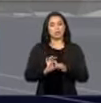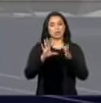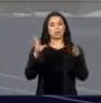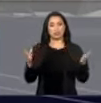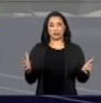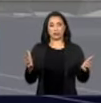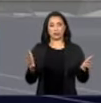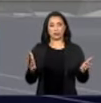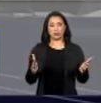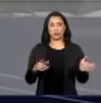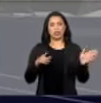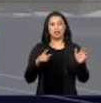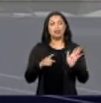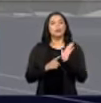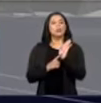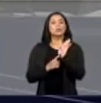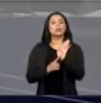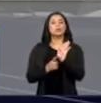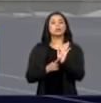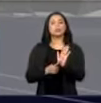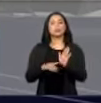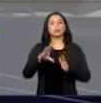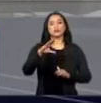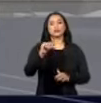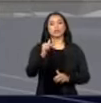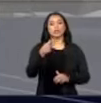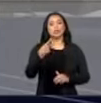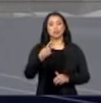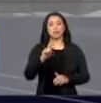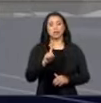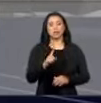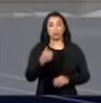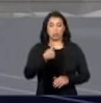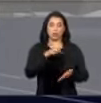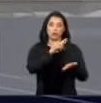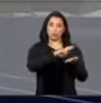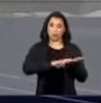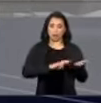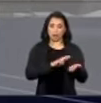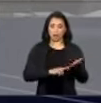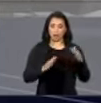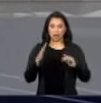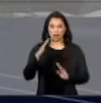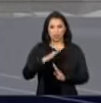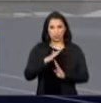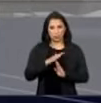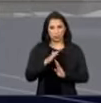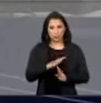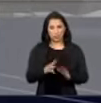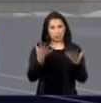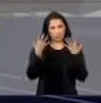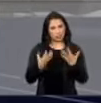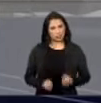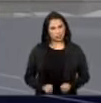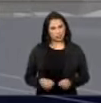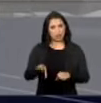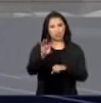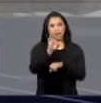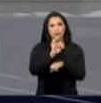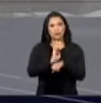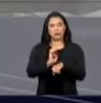As questões que se põem nessa ação, basicamente, eu poderia reduzir como relatora. A limite constitucionalmente aceitável na ação do Estado